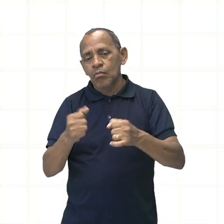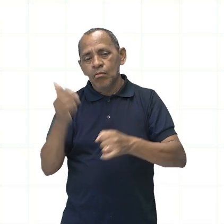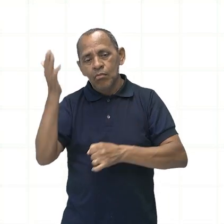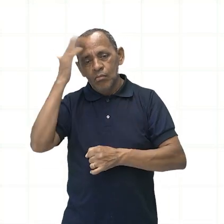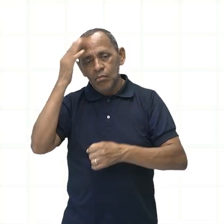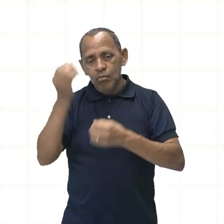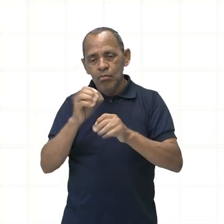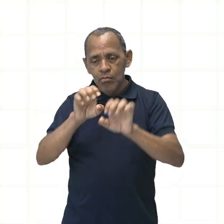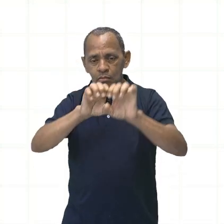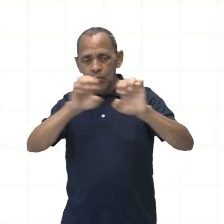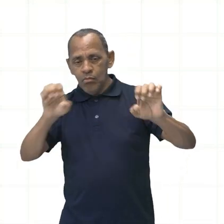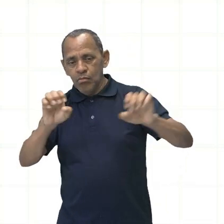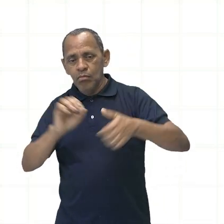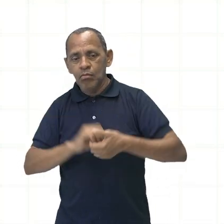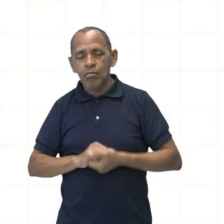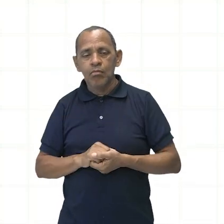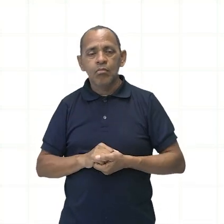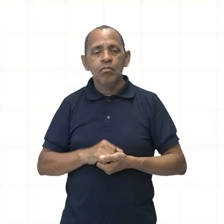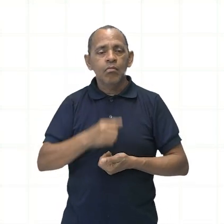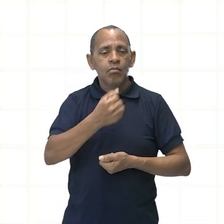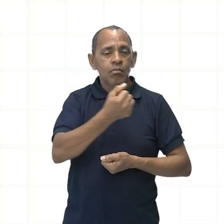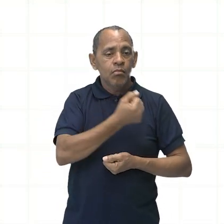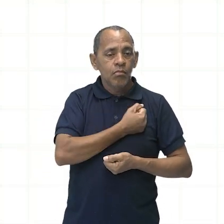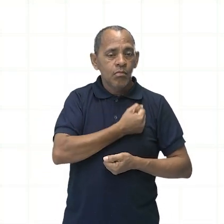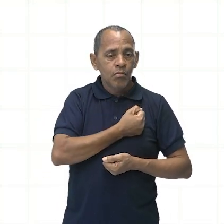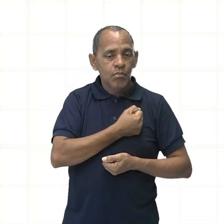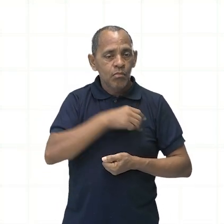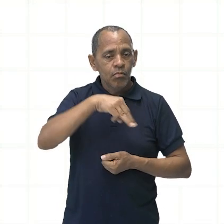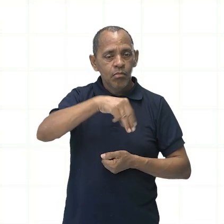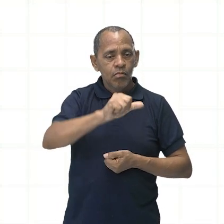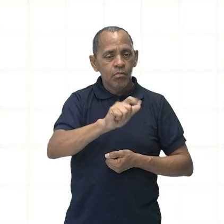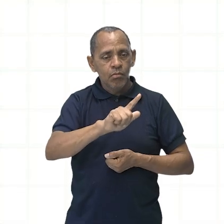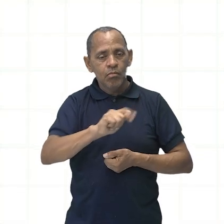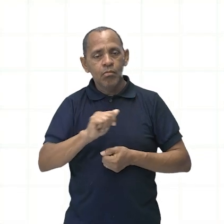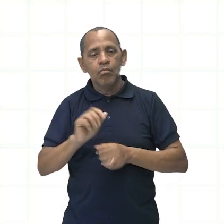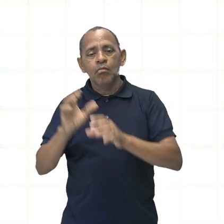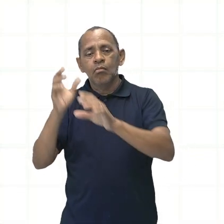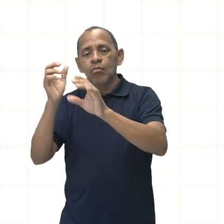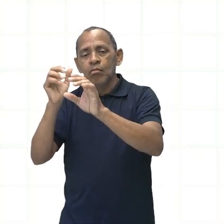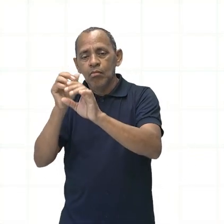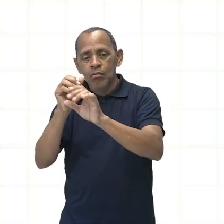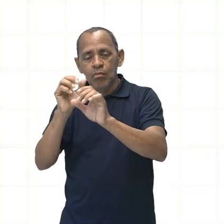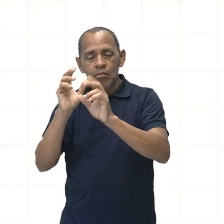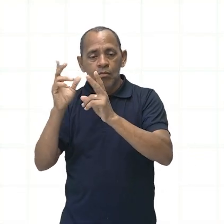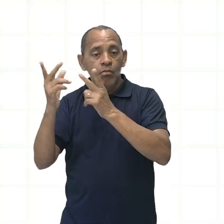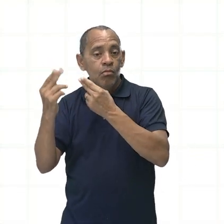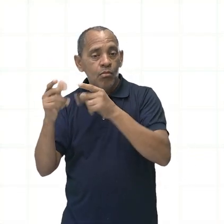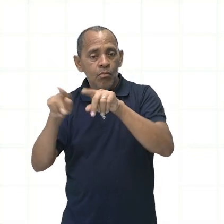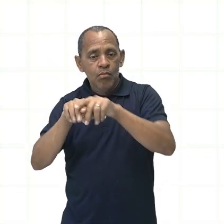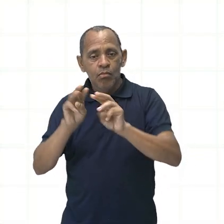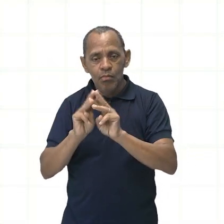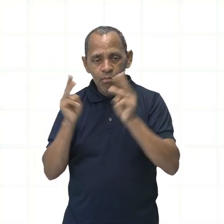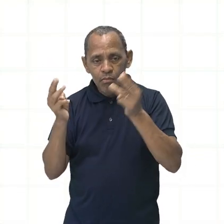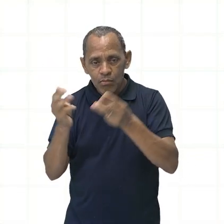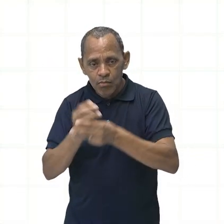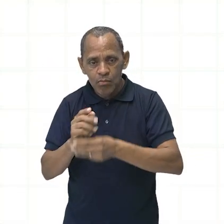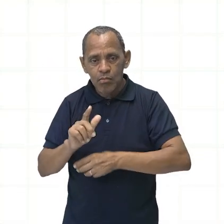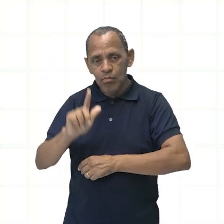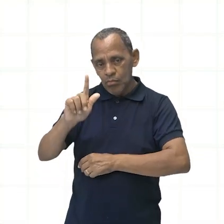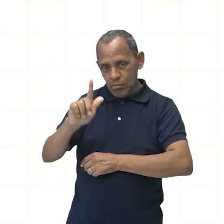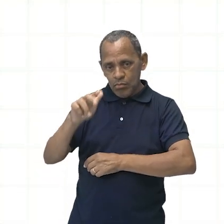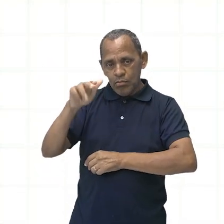a fórmula. O número de mols é igual à massa dada em gramas sobre a